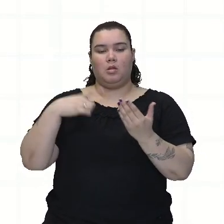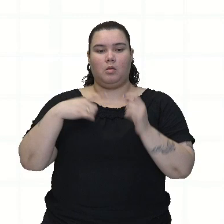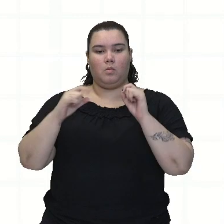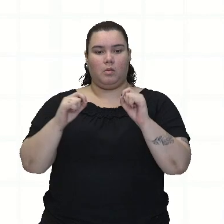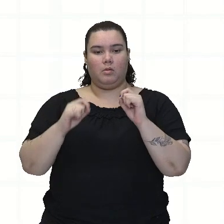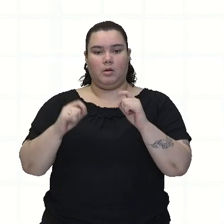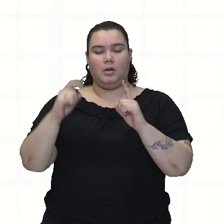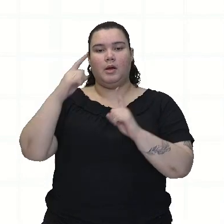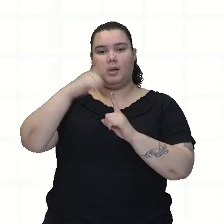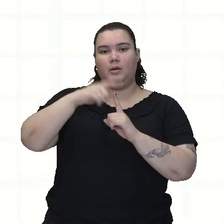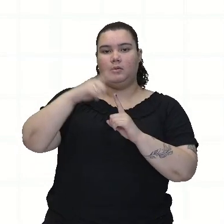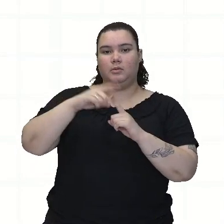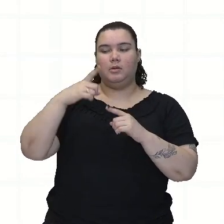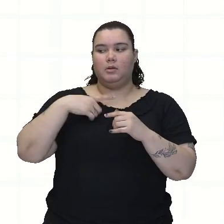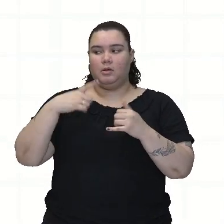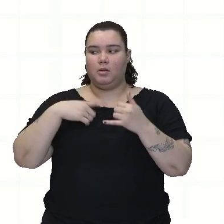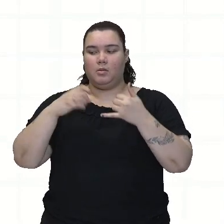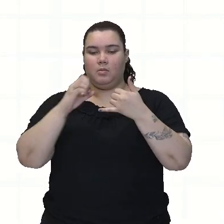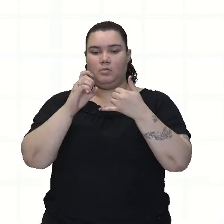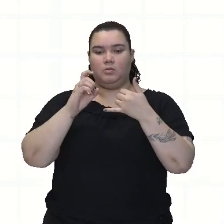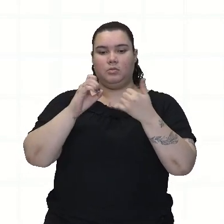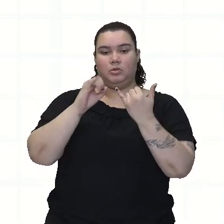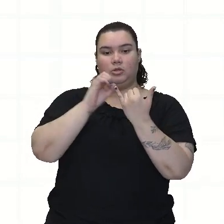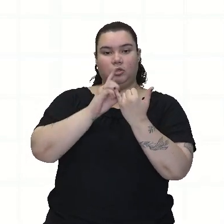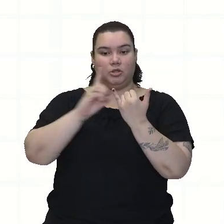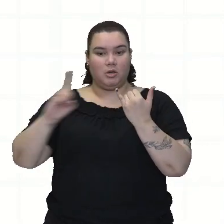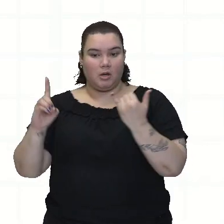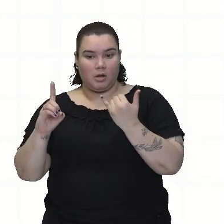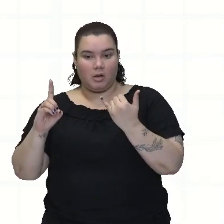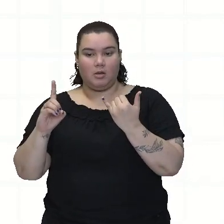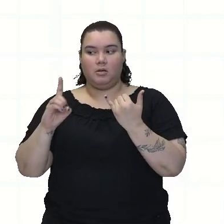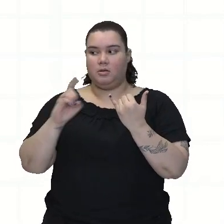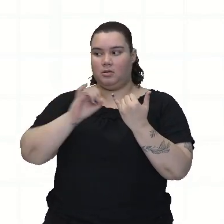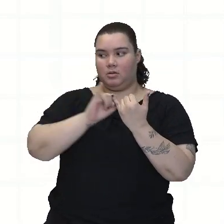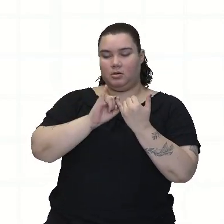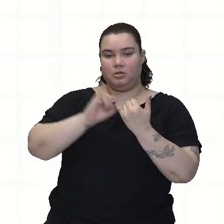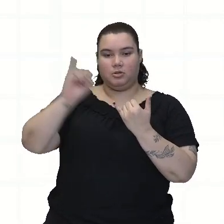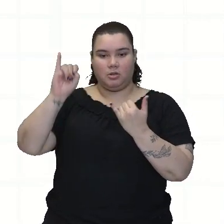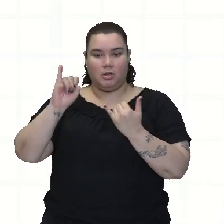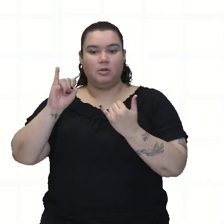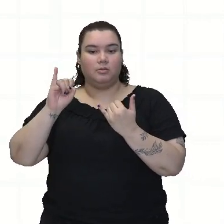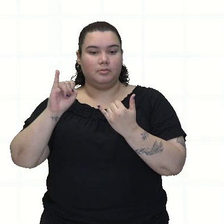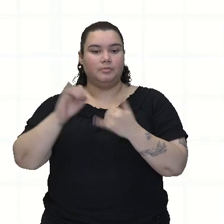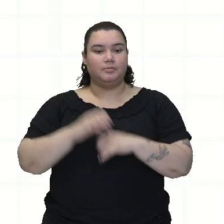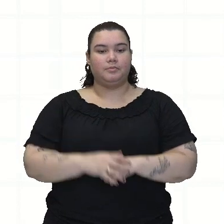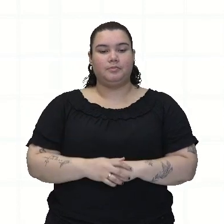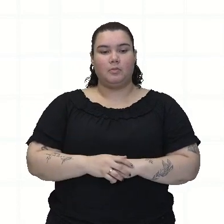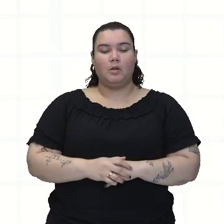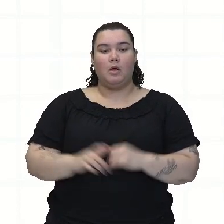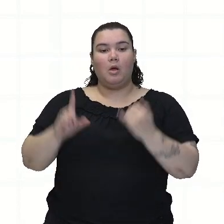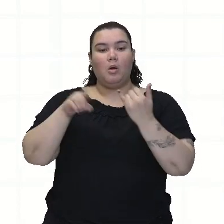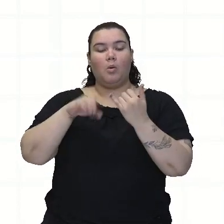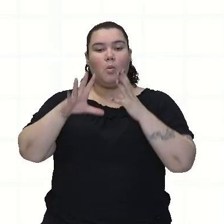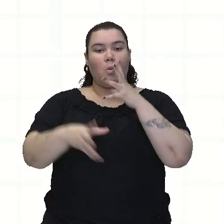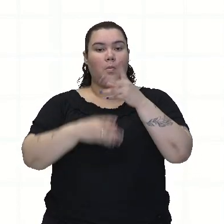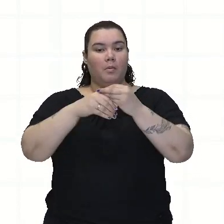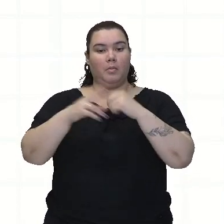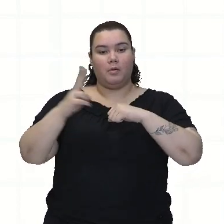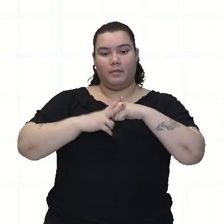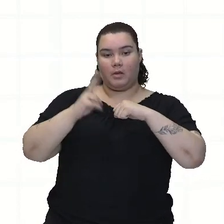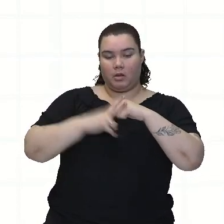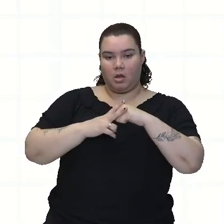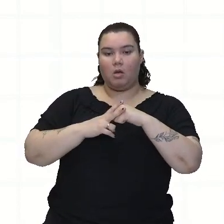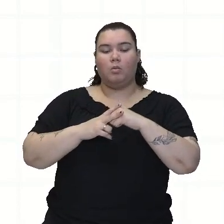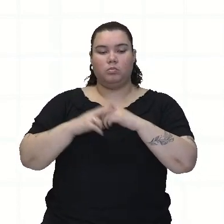perguntas do tipo o que ou que. A gente vai ver como isso funciona na prática. Enquanto o objeto indireto, ele indica para quem ou para que é